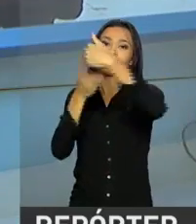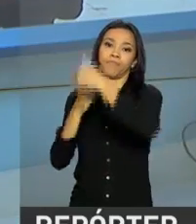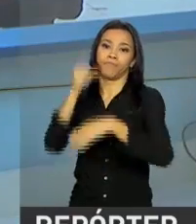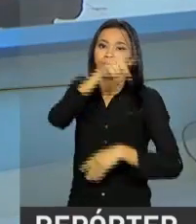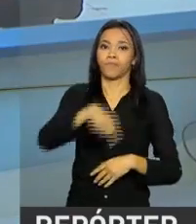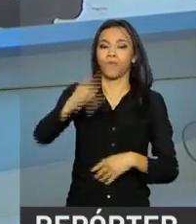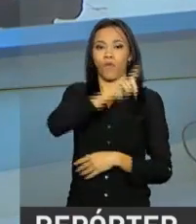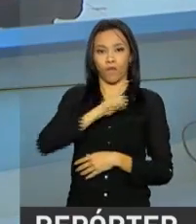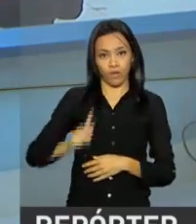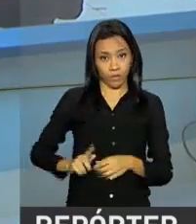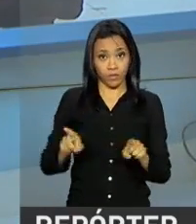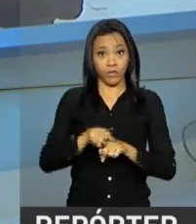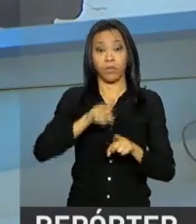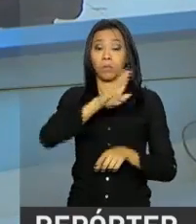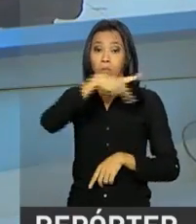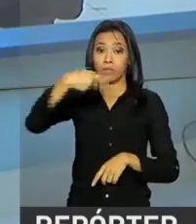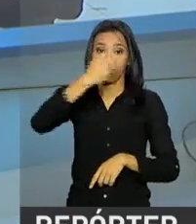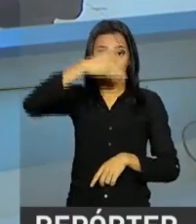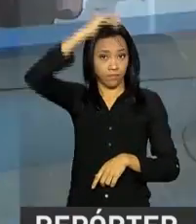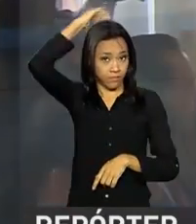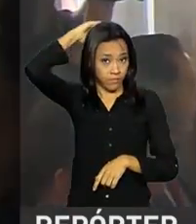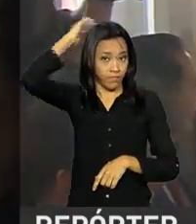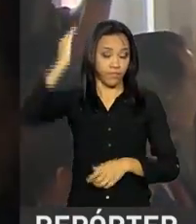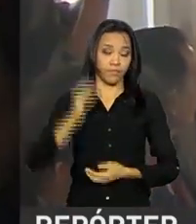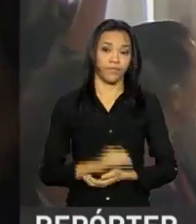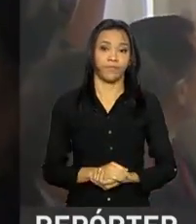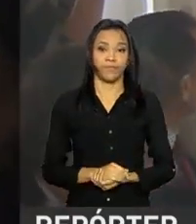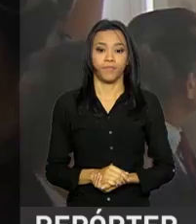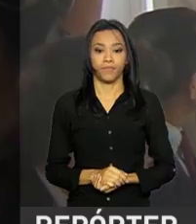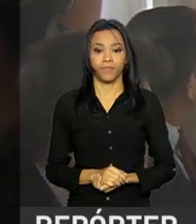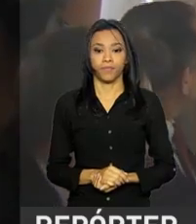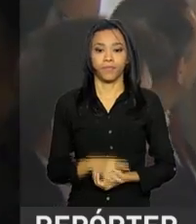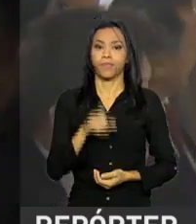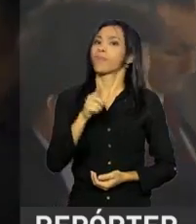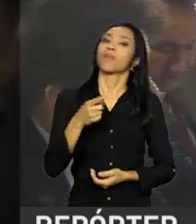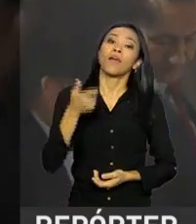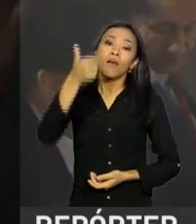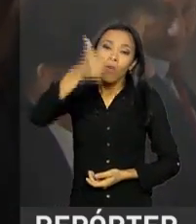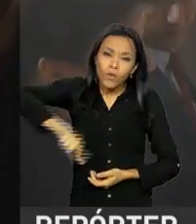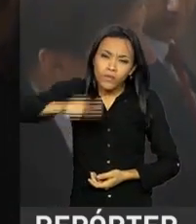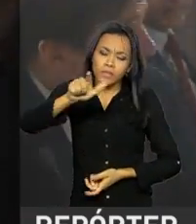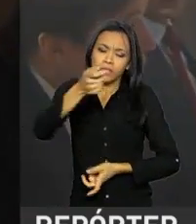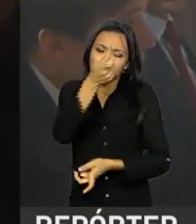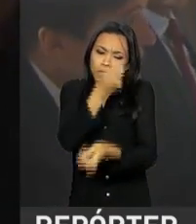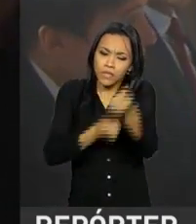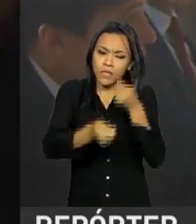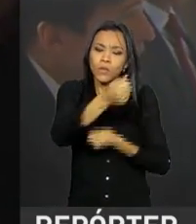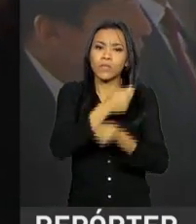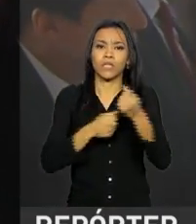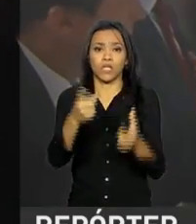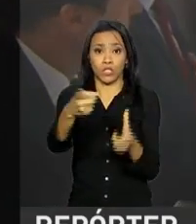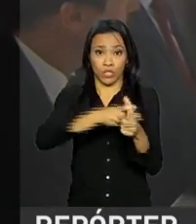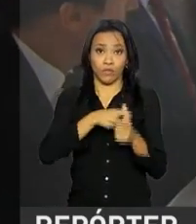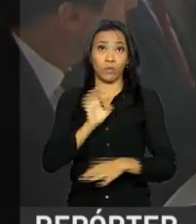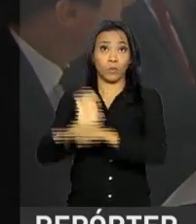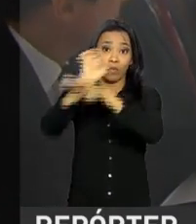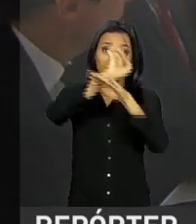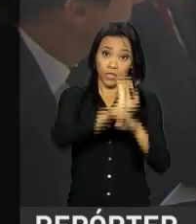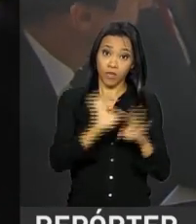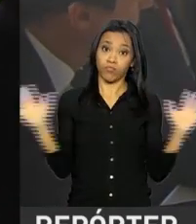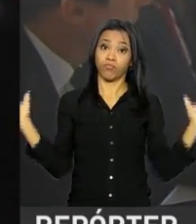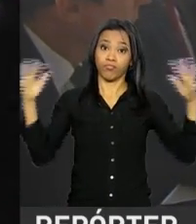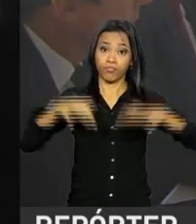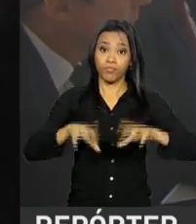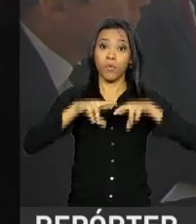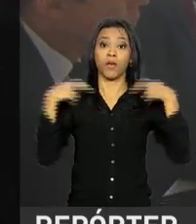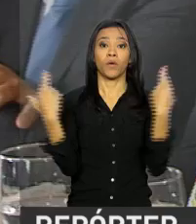presidente em exercício Michel Temer a renegociação da dívida dos Estados reuniu os governadores em Brasília